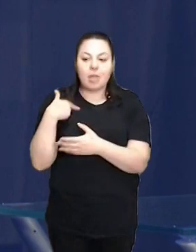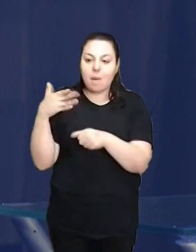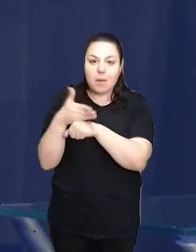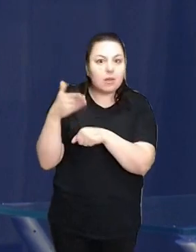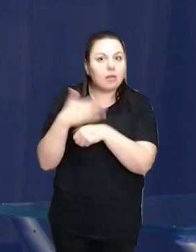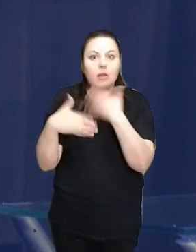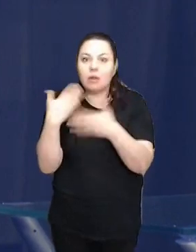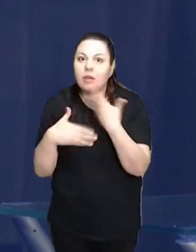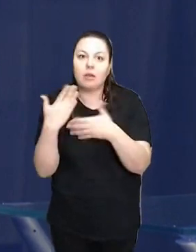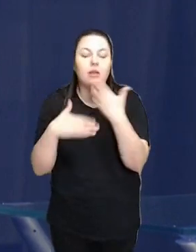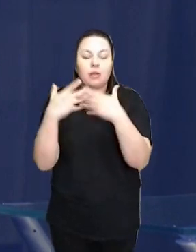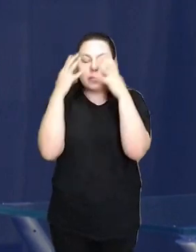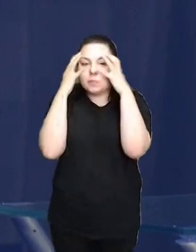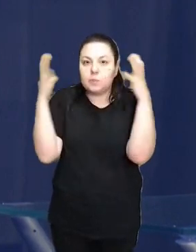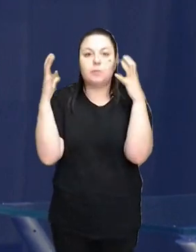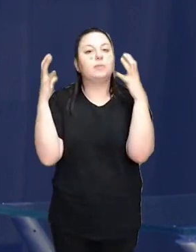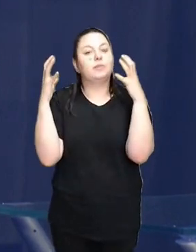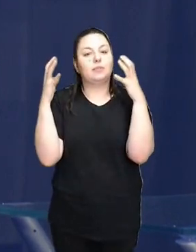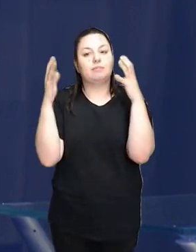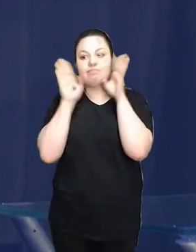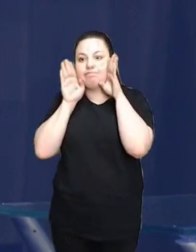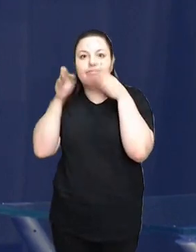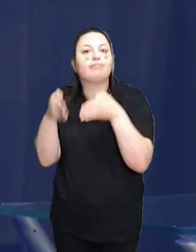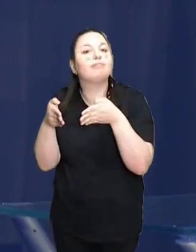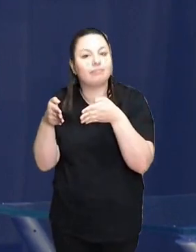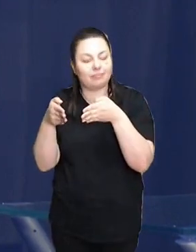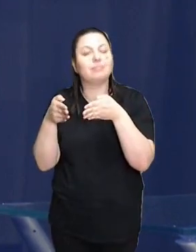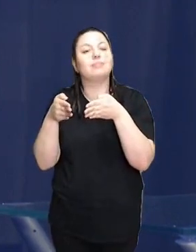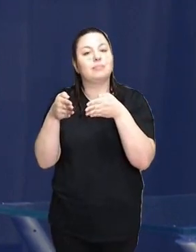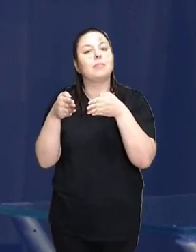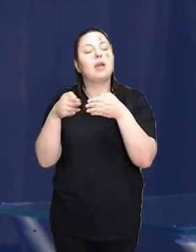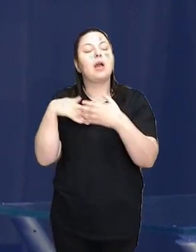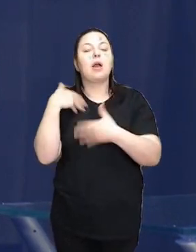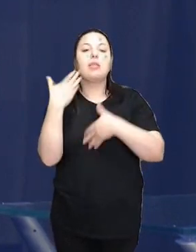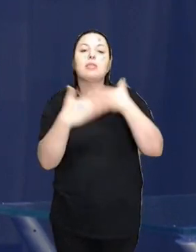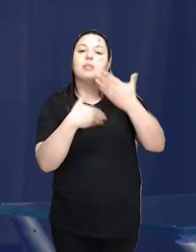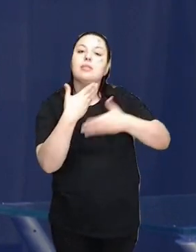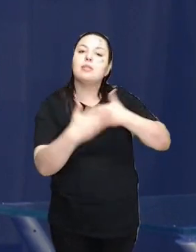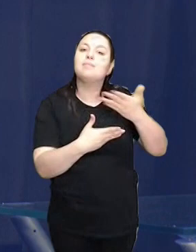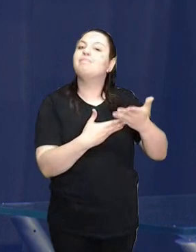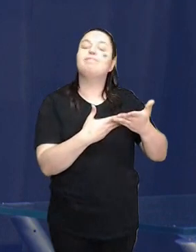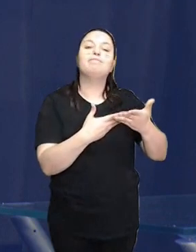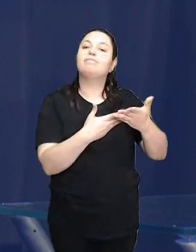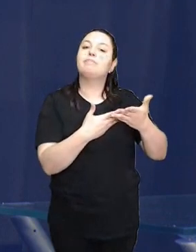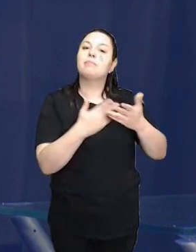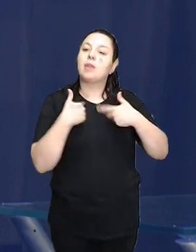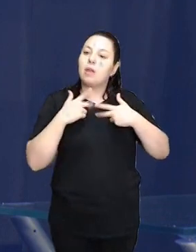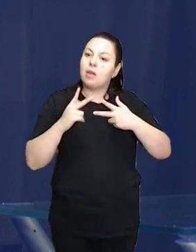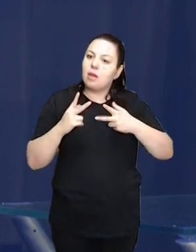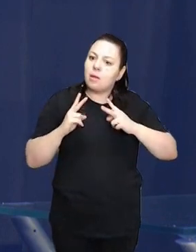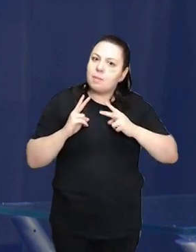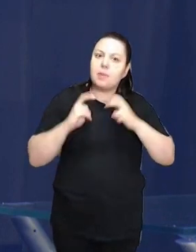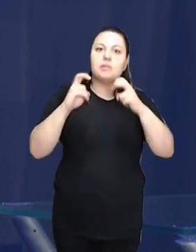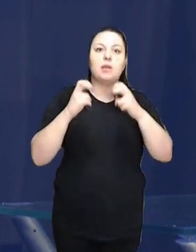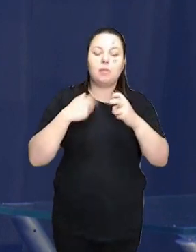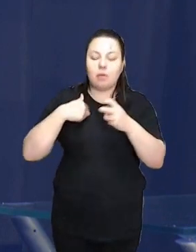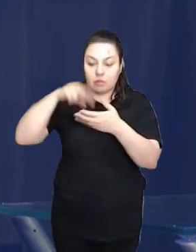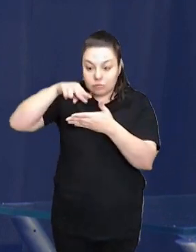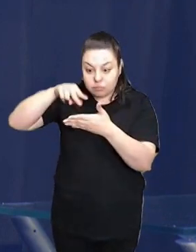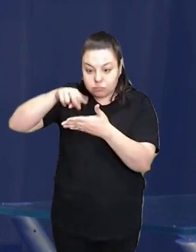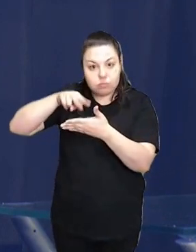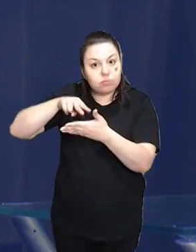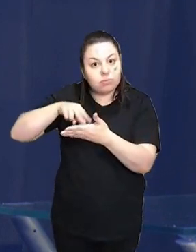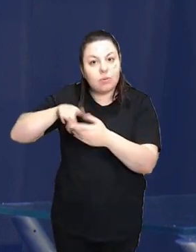uma fissura mesmo do campo social, e de repente você percebe que você está lendo um monte de coisa, mas você já não está